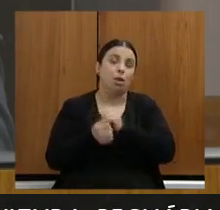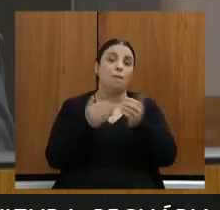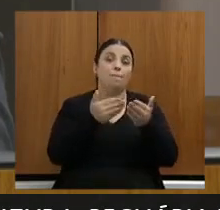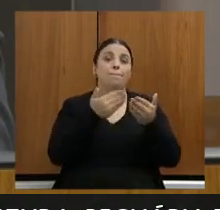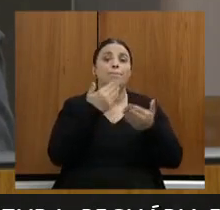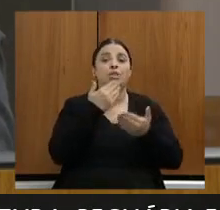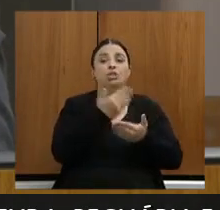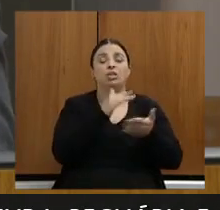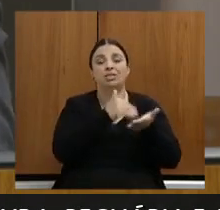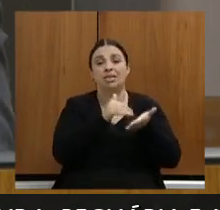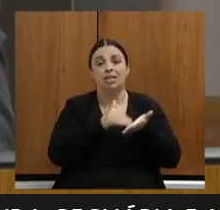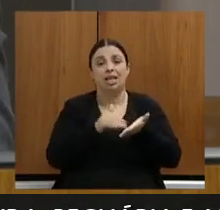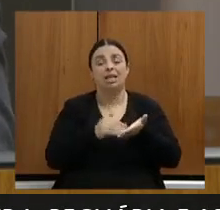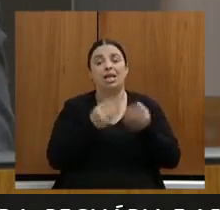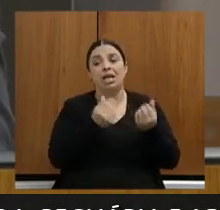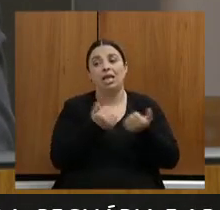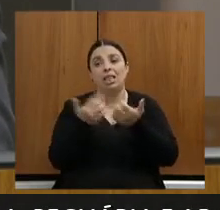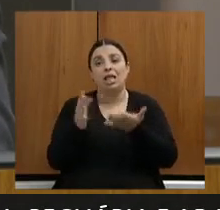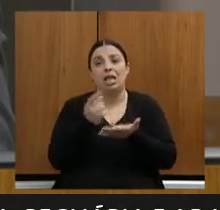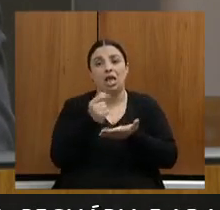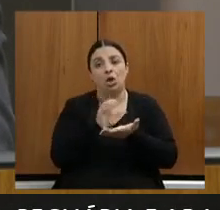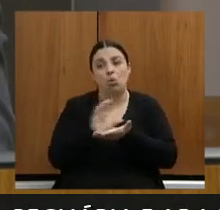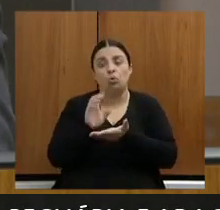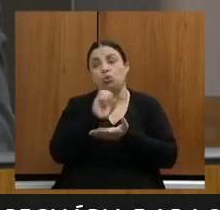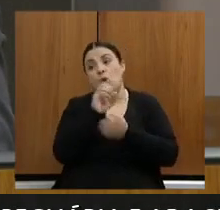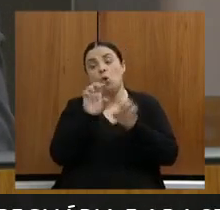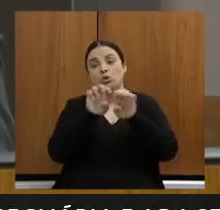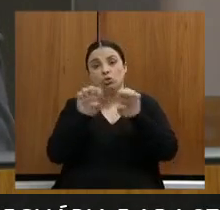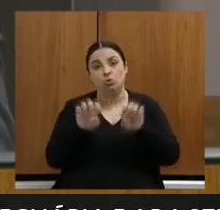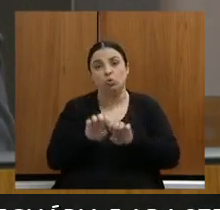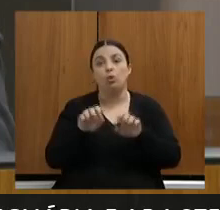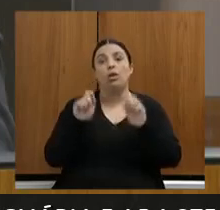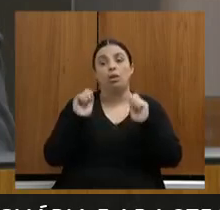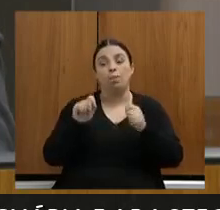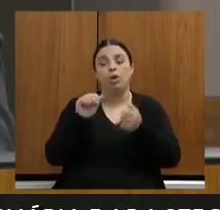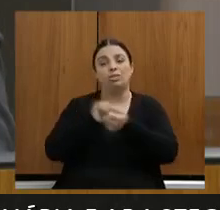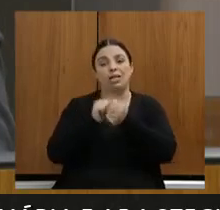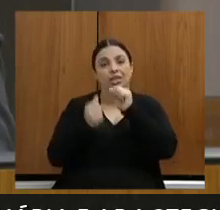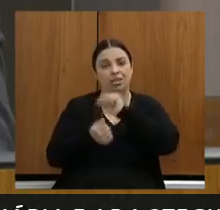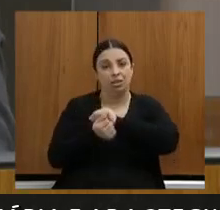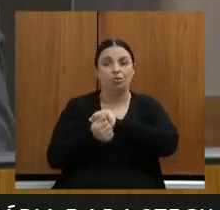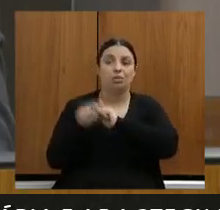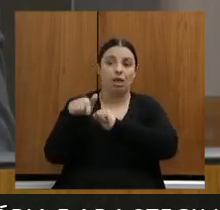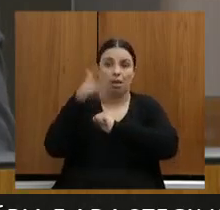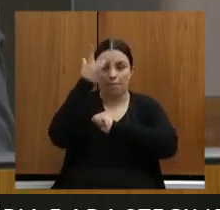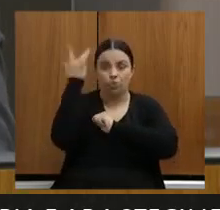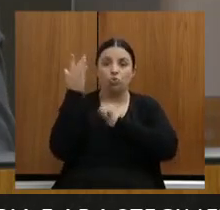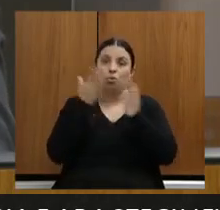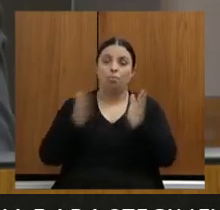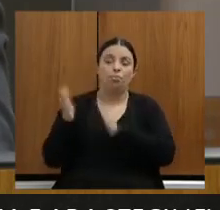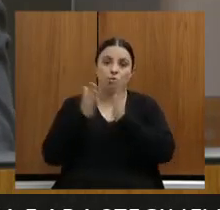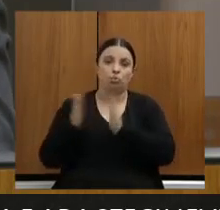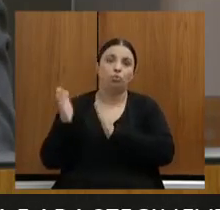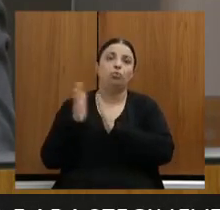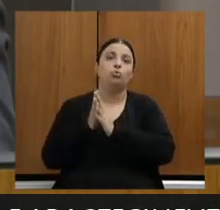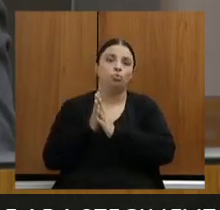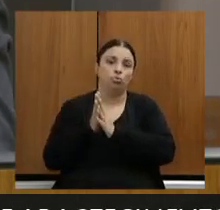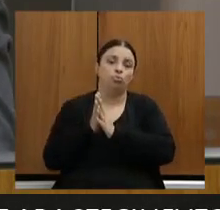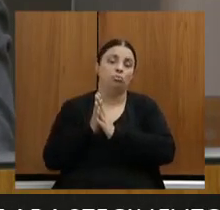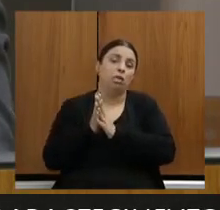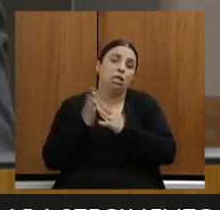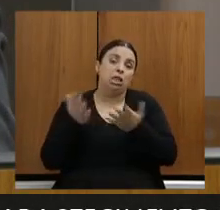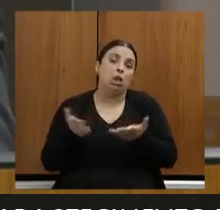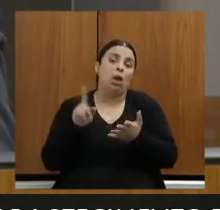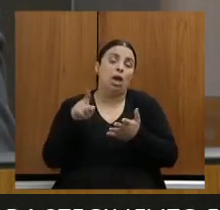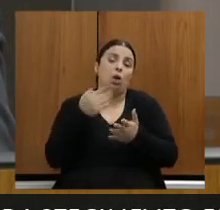disponibilizar recurso a estrutura caso seja necessário para essa adequação Por parte dos produtores de tanto fazer mais na